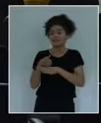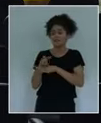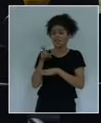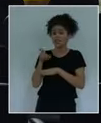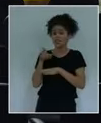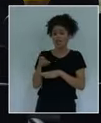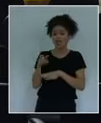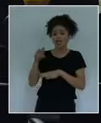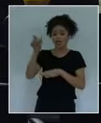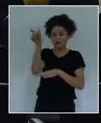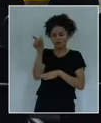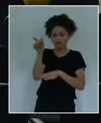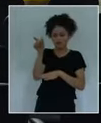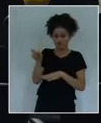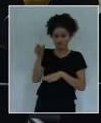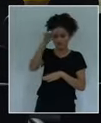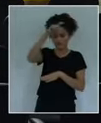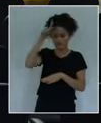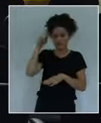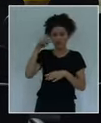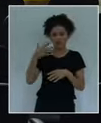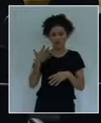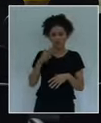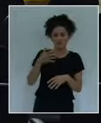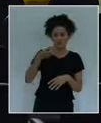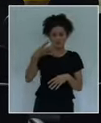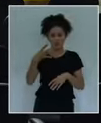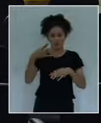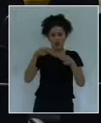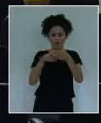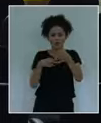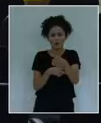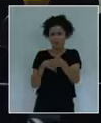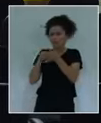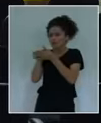tinha lá umas 2 ou 3 ou 4 que era de conhecimento nosso, e ele, por